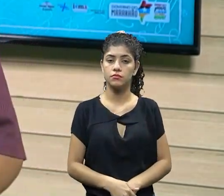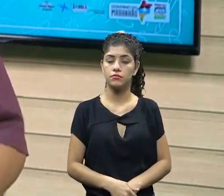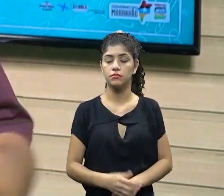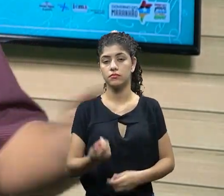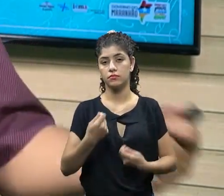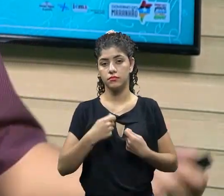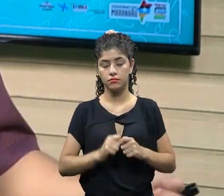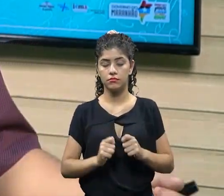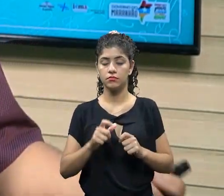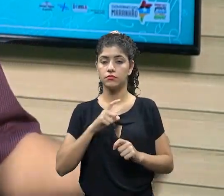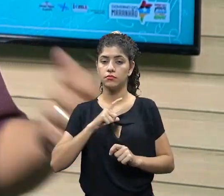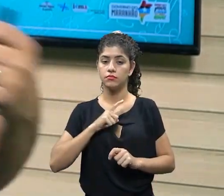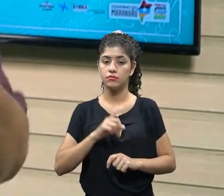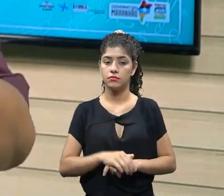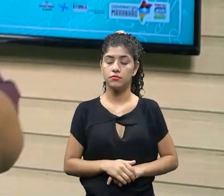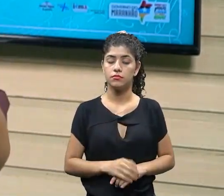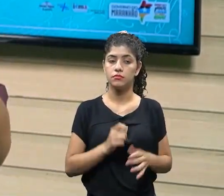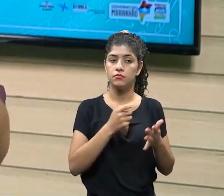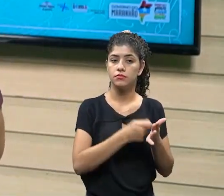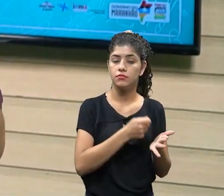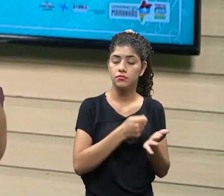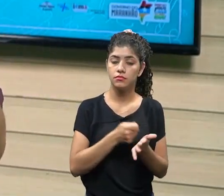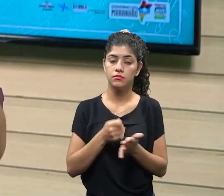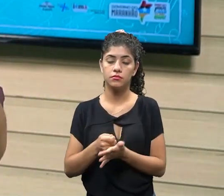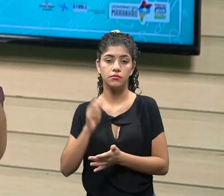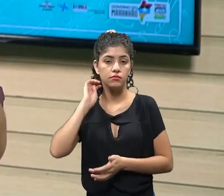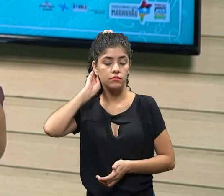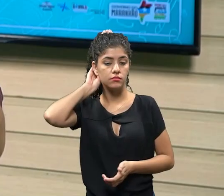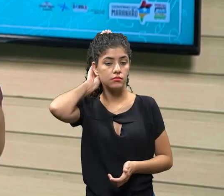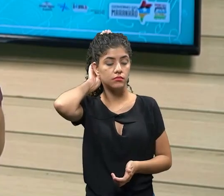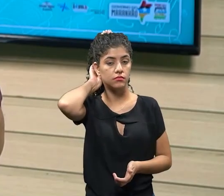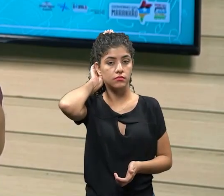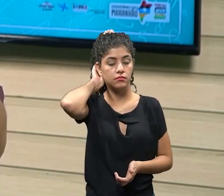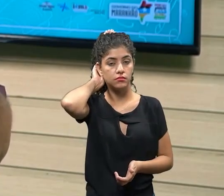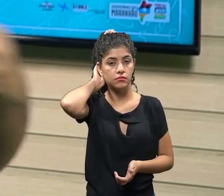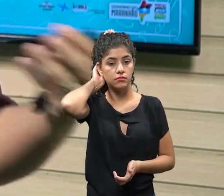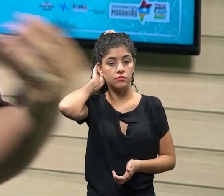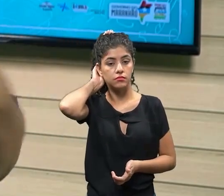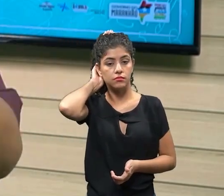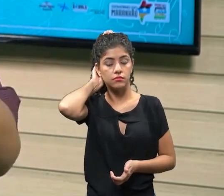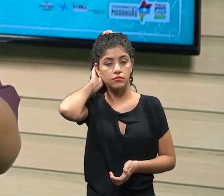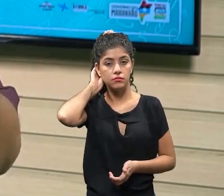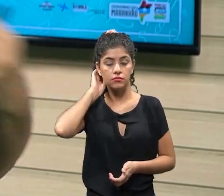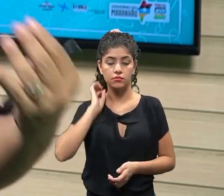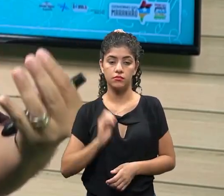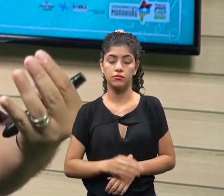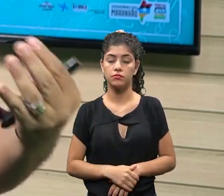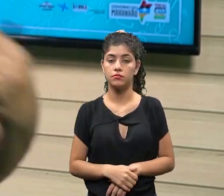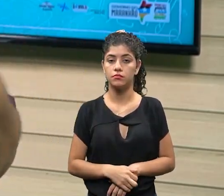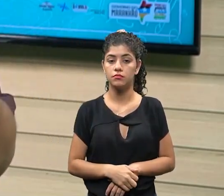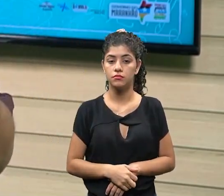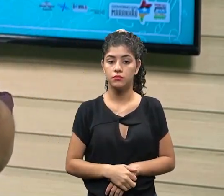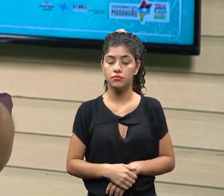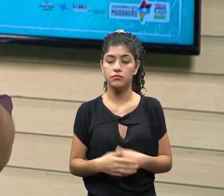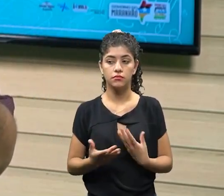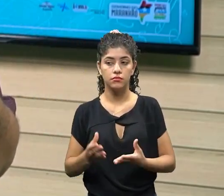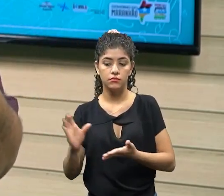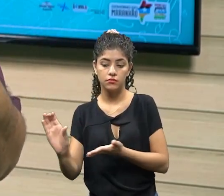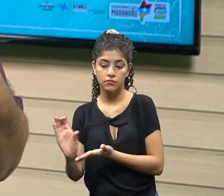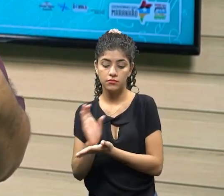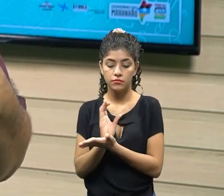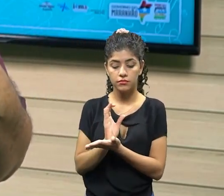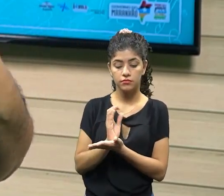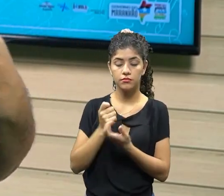Esse cálculo de despesas e entradas, né? Receitas, despesas e